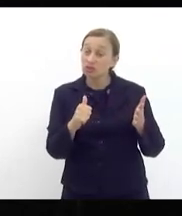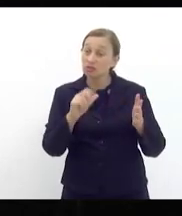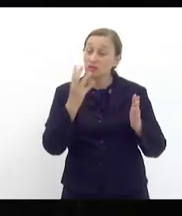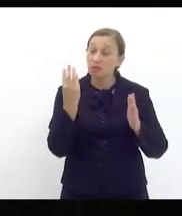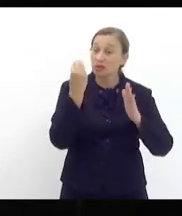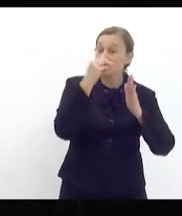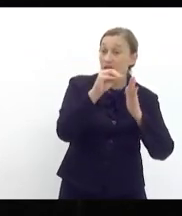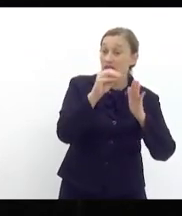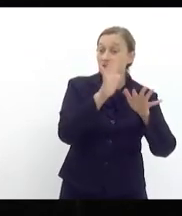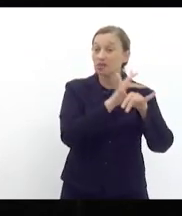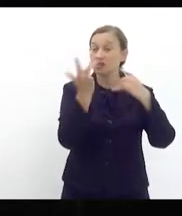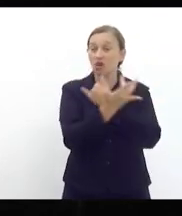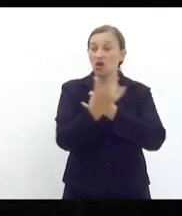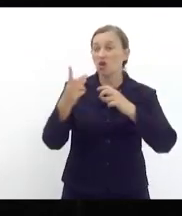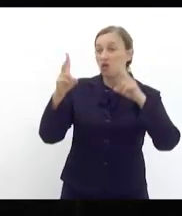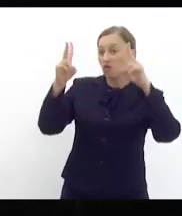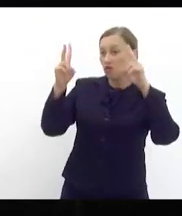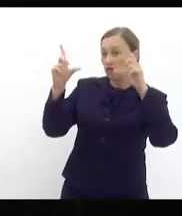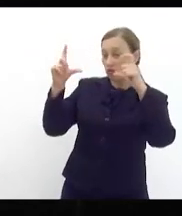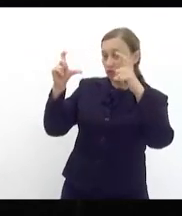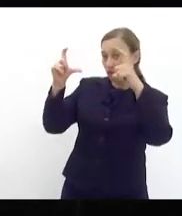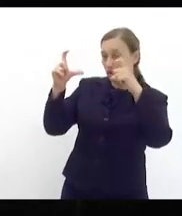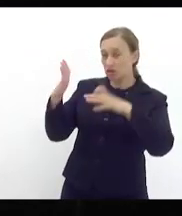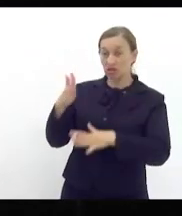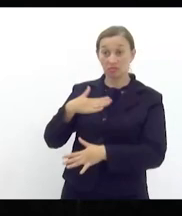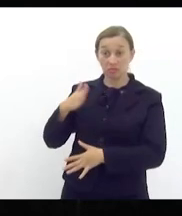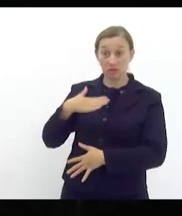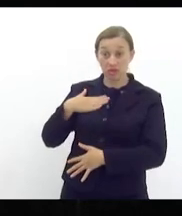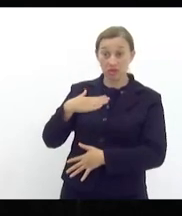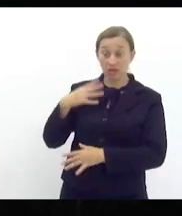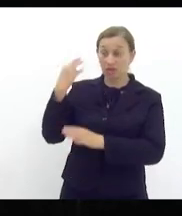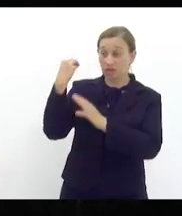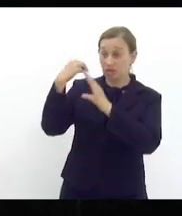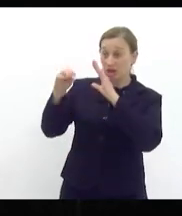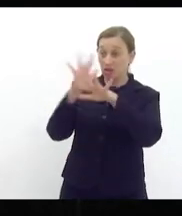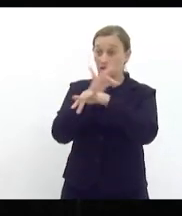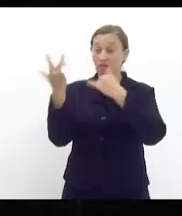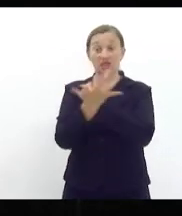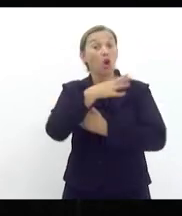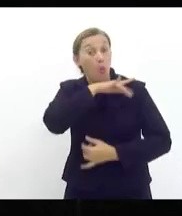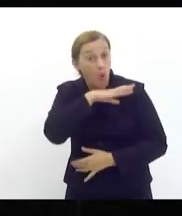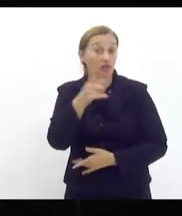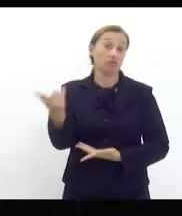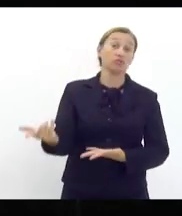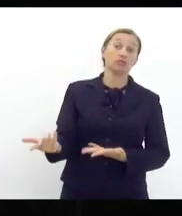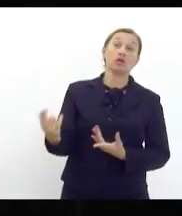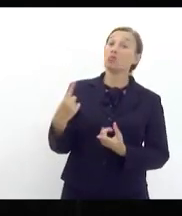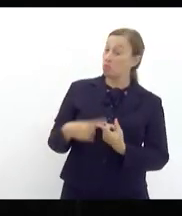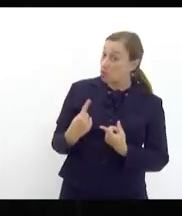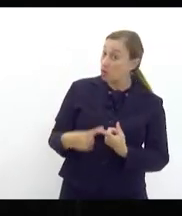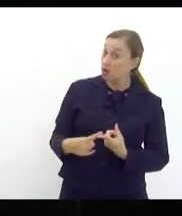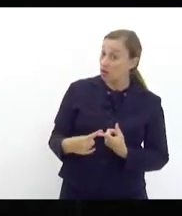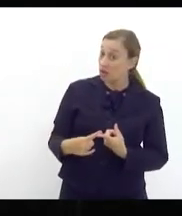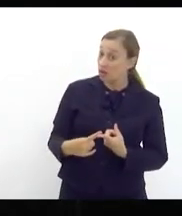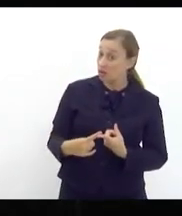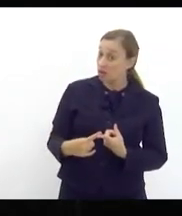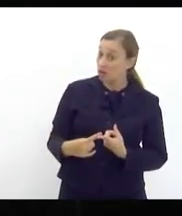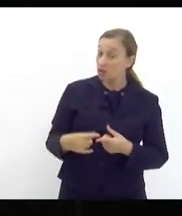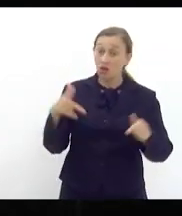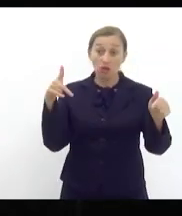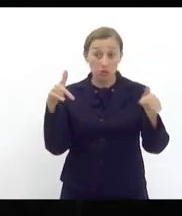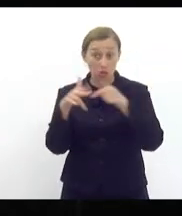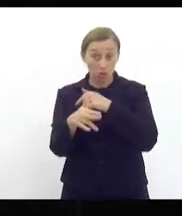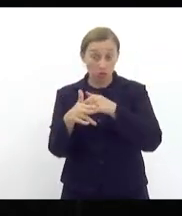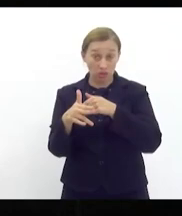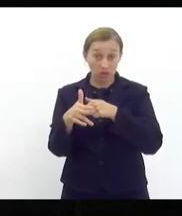social foto minha e vídeo meu se botar na rede social vai ser ruim porque vai ter que cortar e